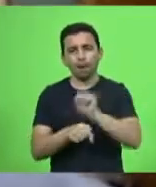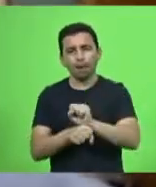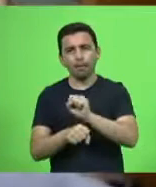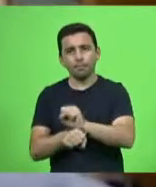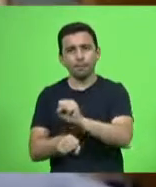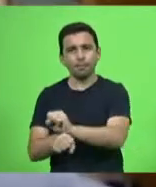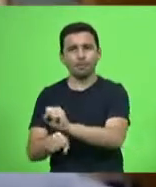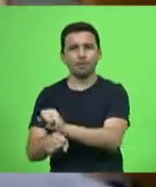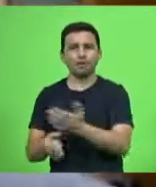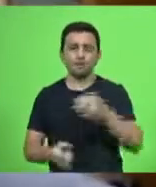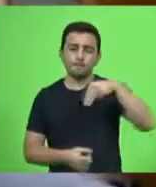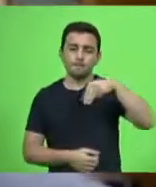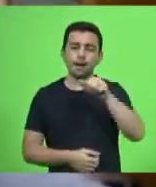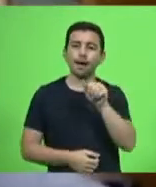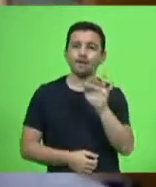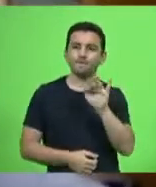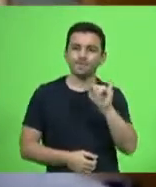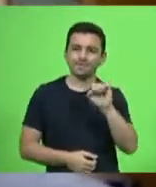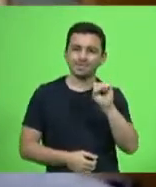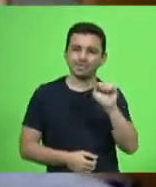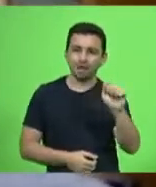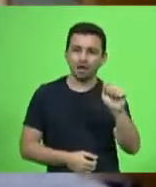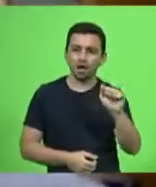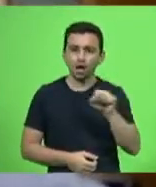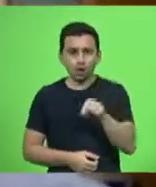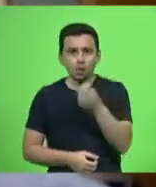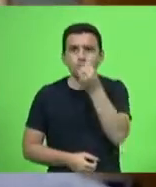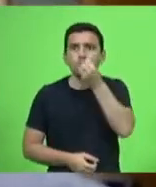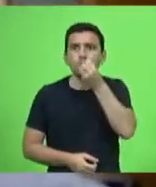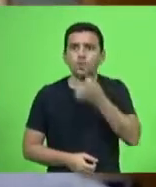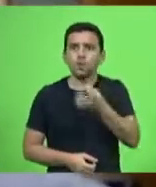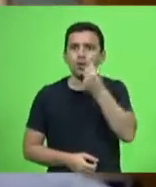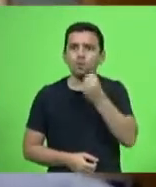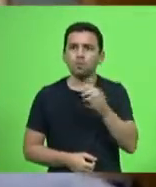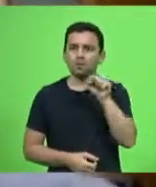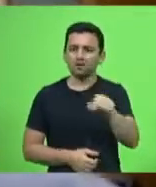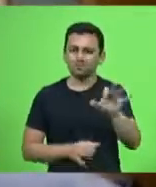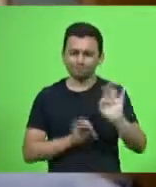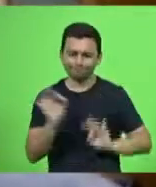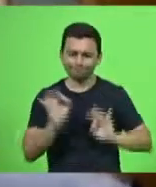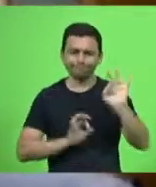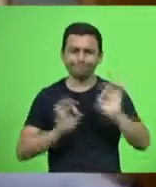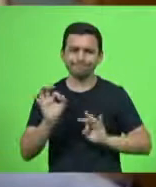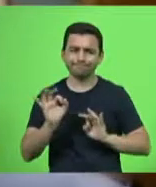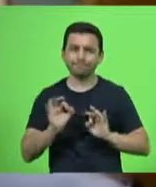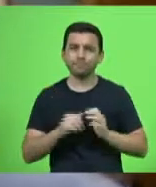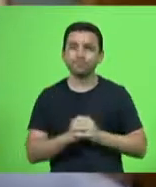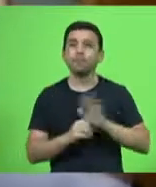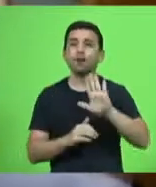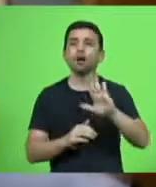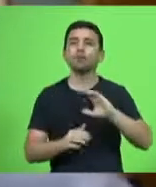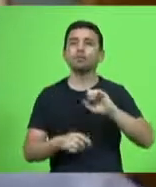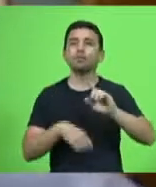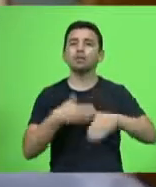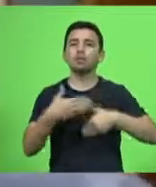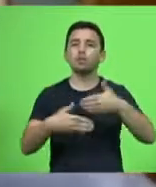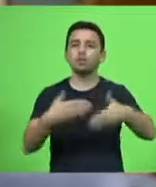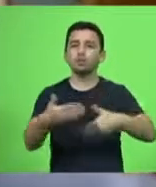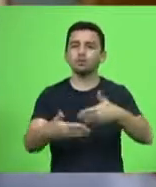da Mafisa lá que foi feito, que maravilha que ficou aquilo. Mas aí a passagem do